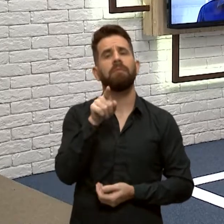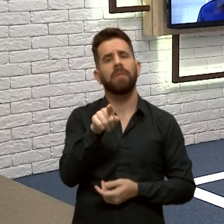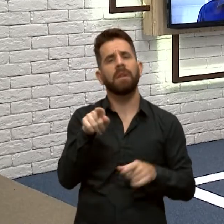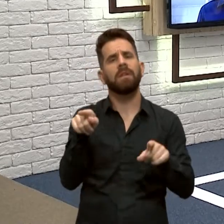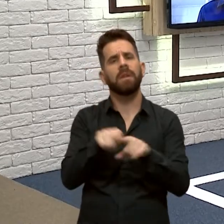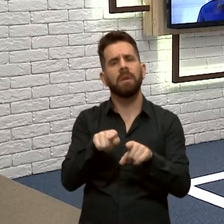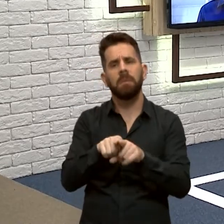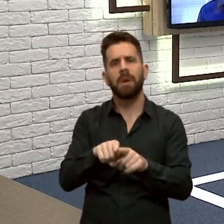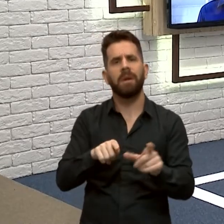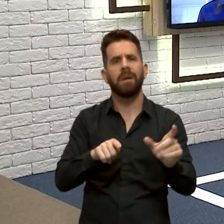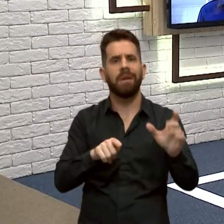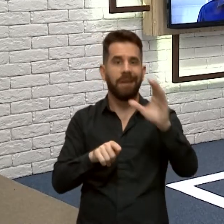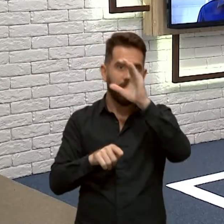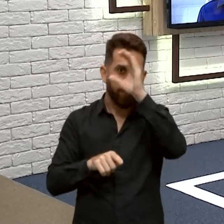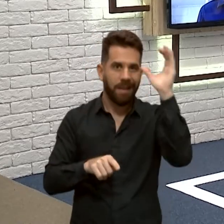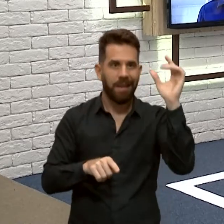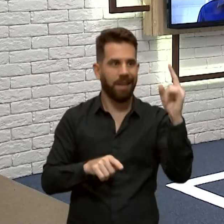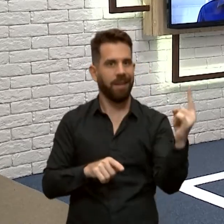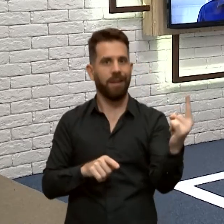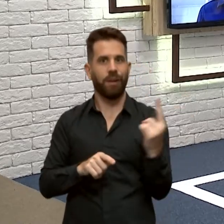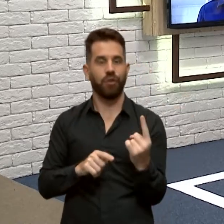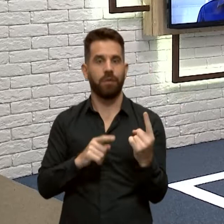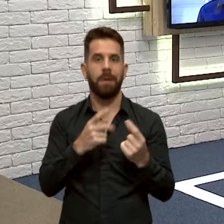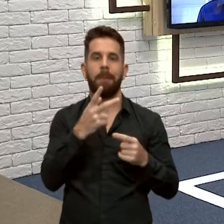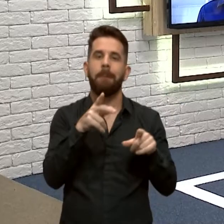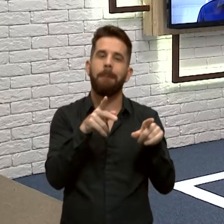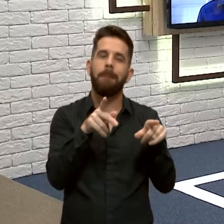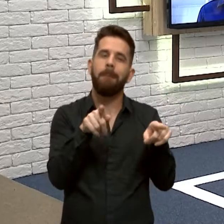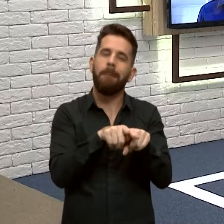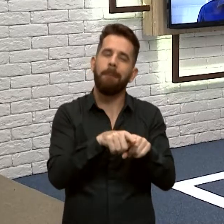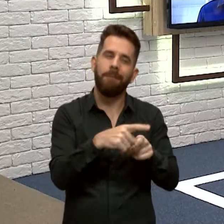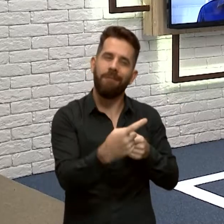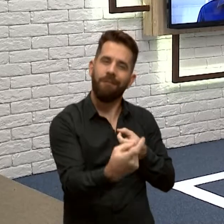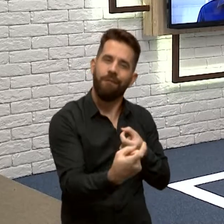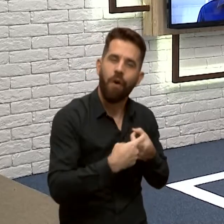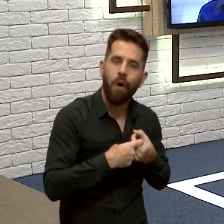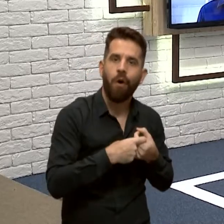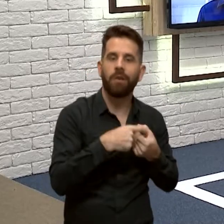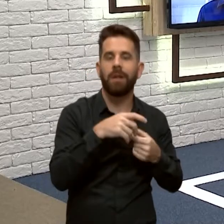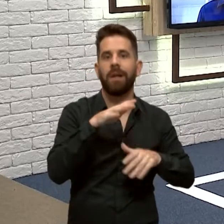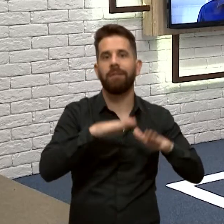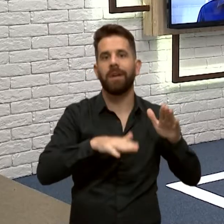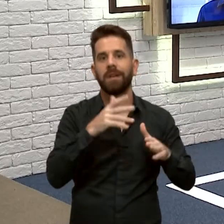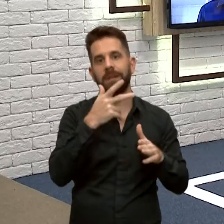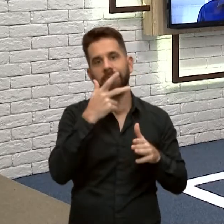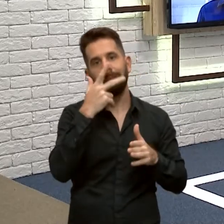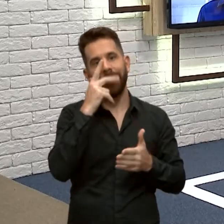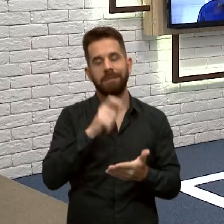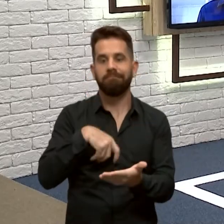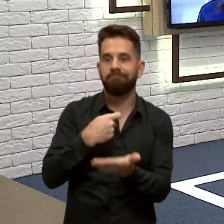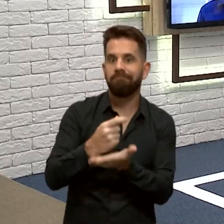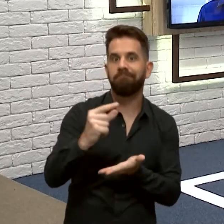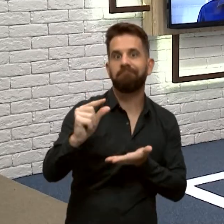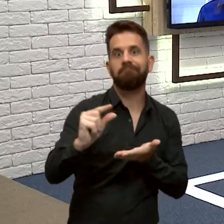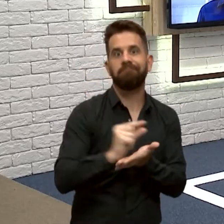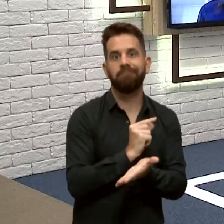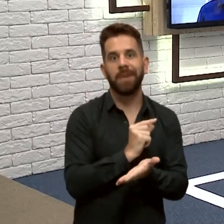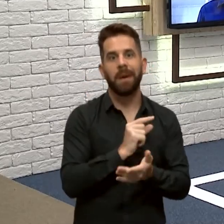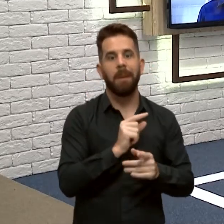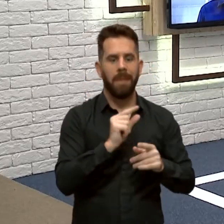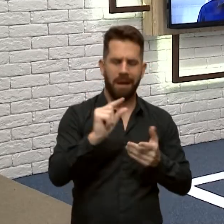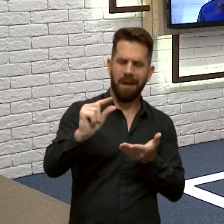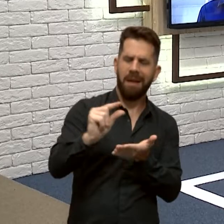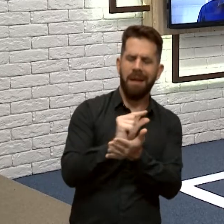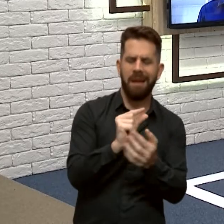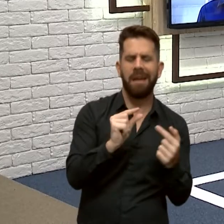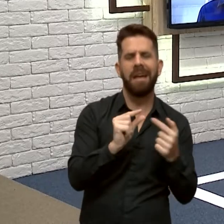de volta para a mesma loja, o cashback pode acabar incentivando uma compra que talvez a pessoa nem estava pensando em fazer. Eu estou com esse